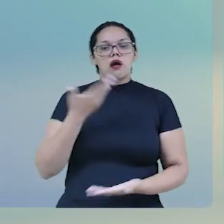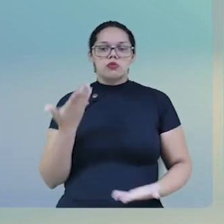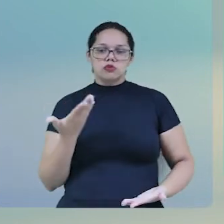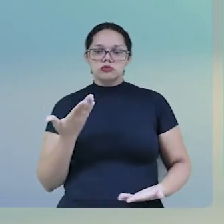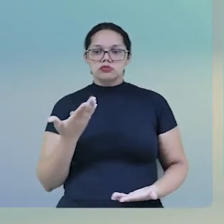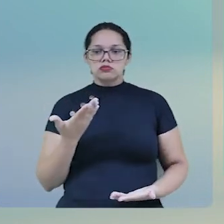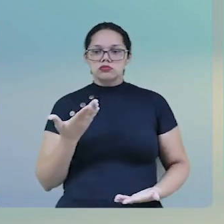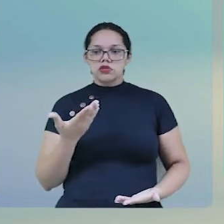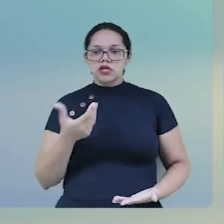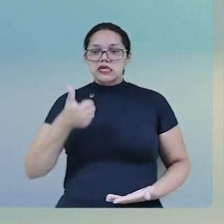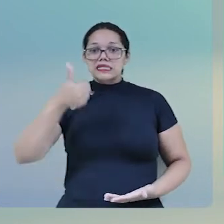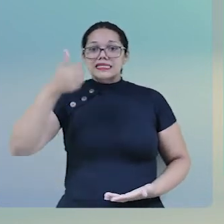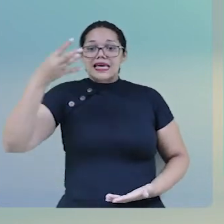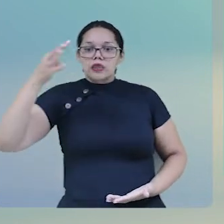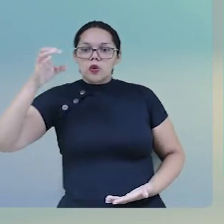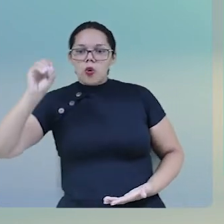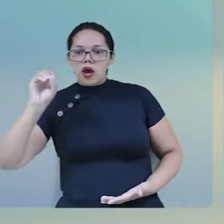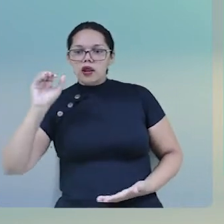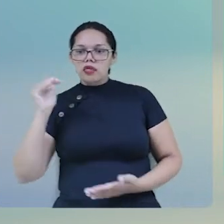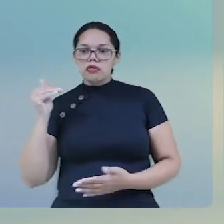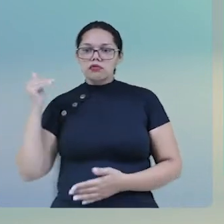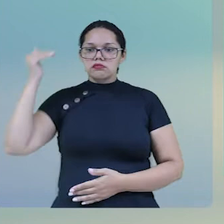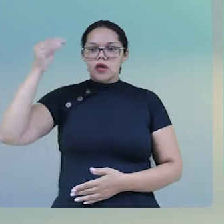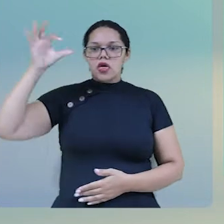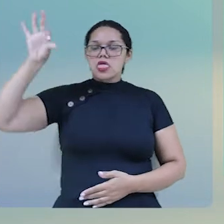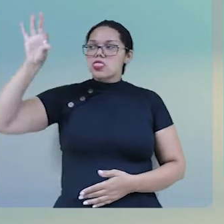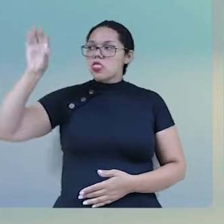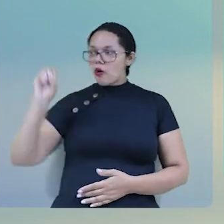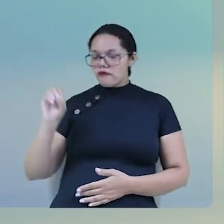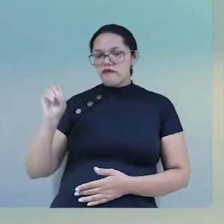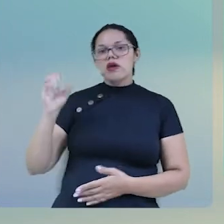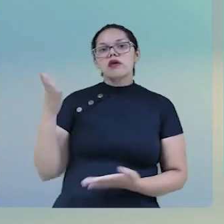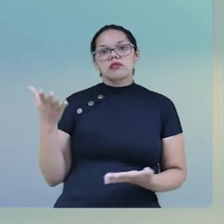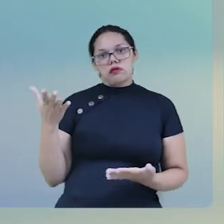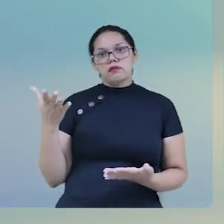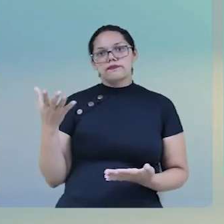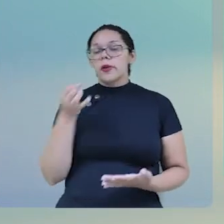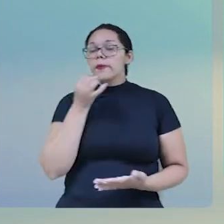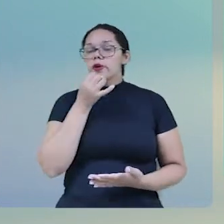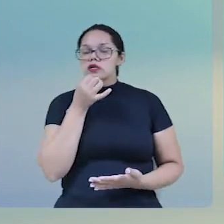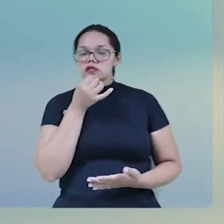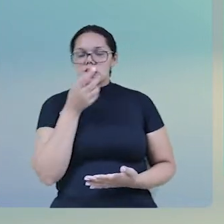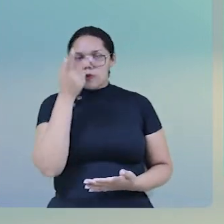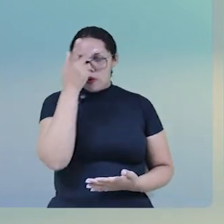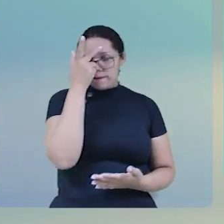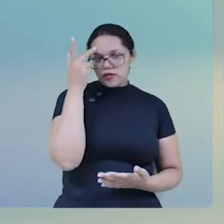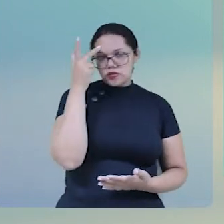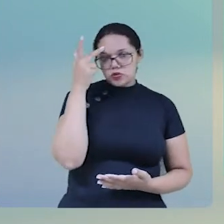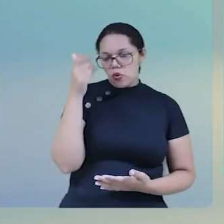desculpa. Então, o que é que quer dizer uma pessoa que está com a pressão 12/8,